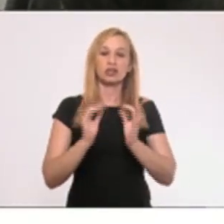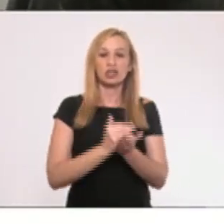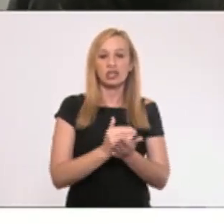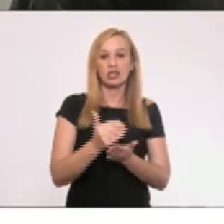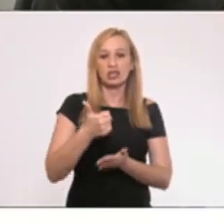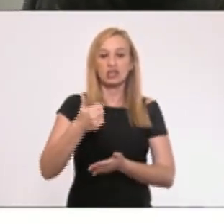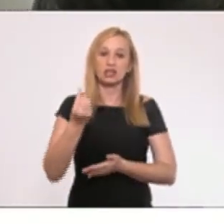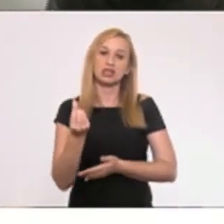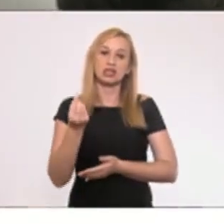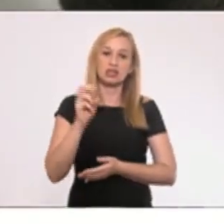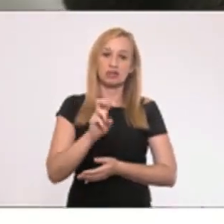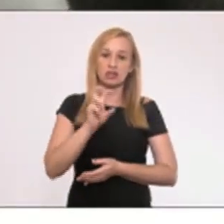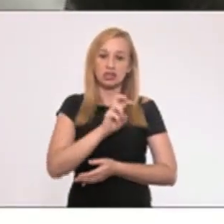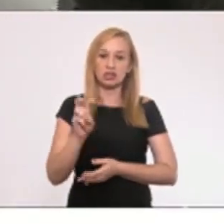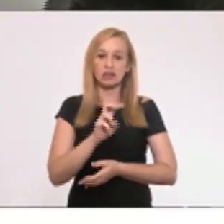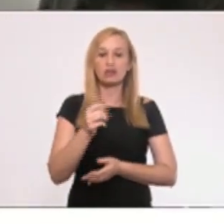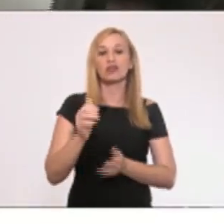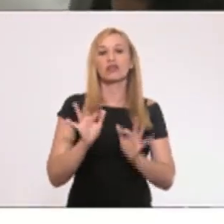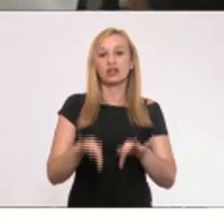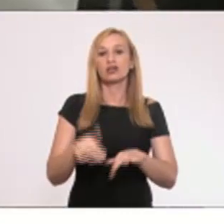16h55, encerrou-se às 17 horas.